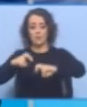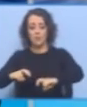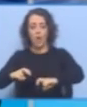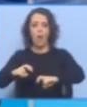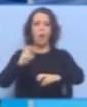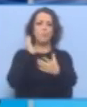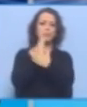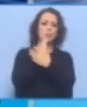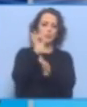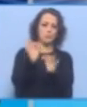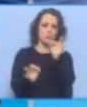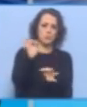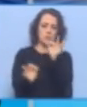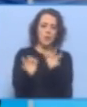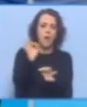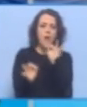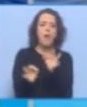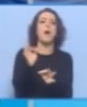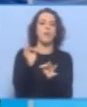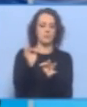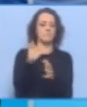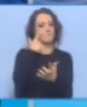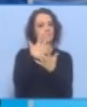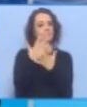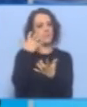de processos judiciais, é um facto a assinalar